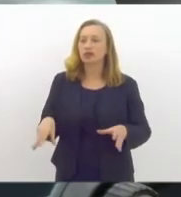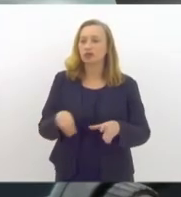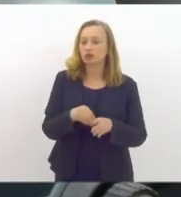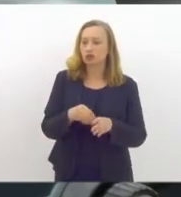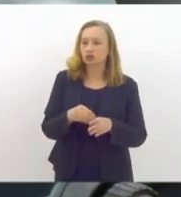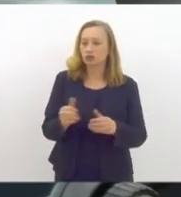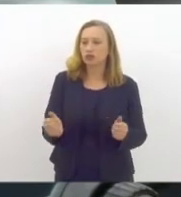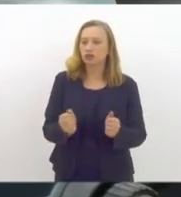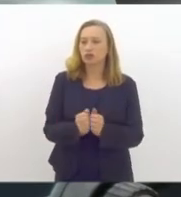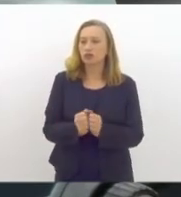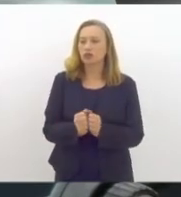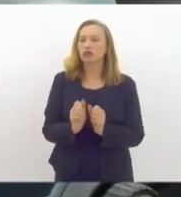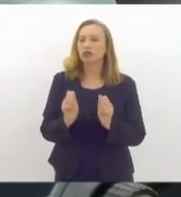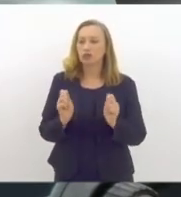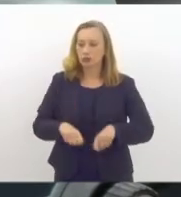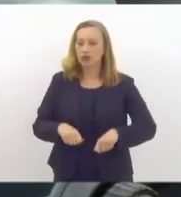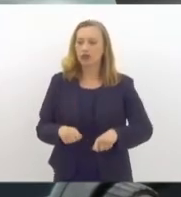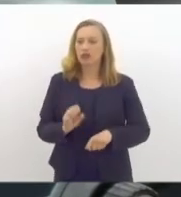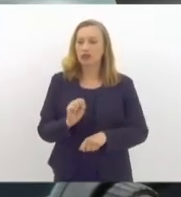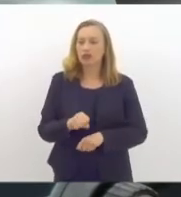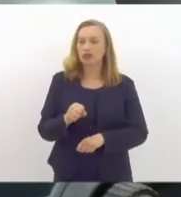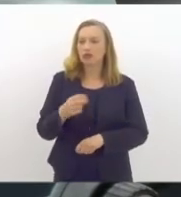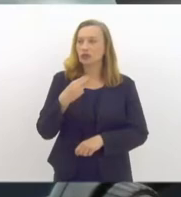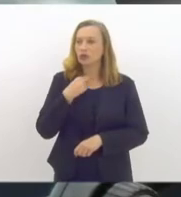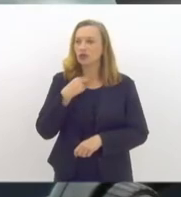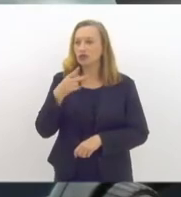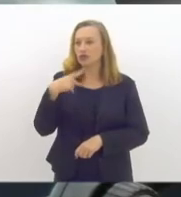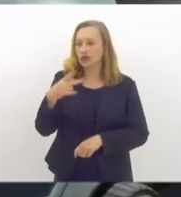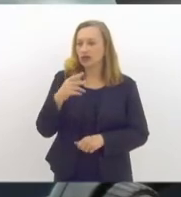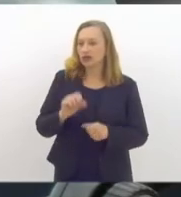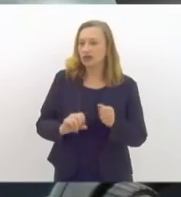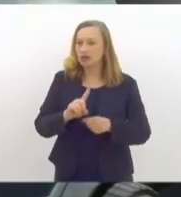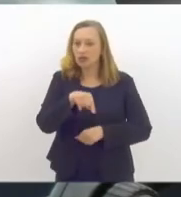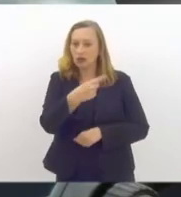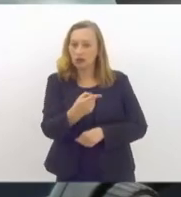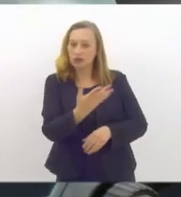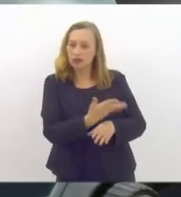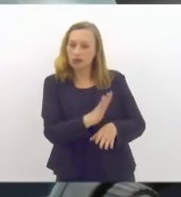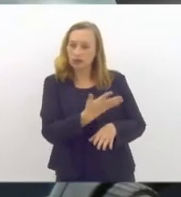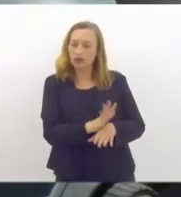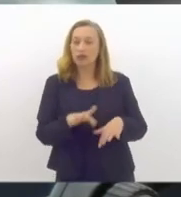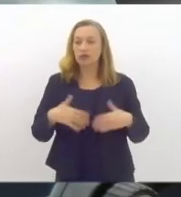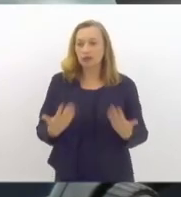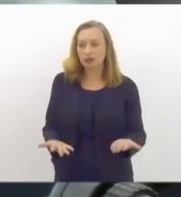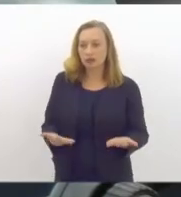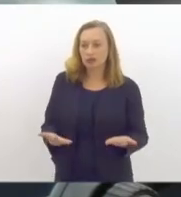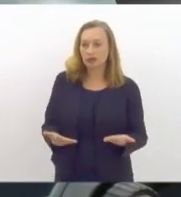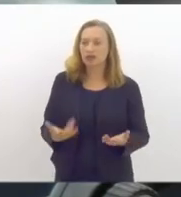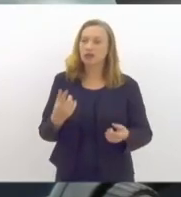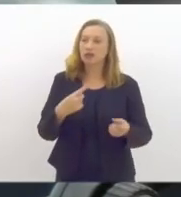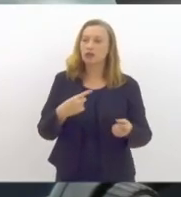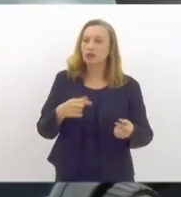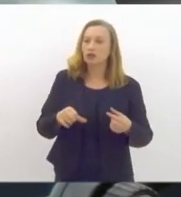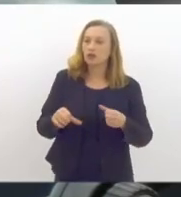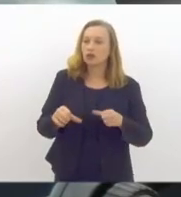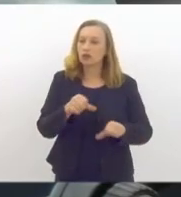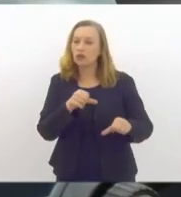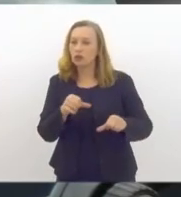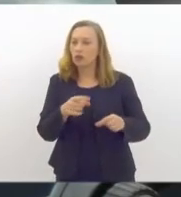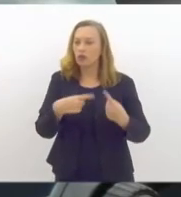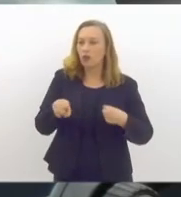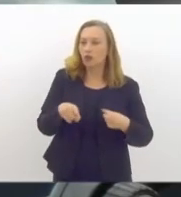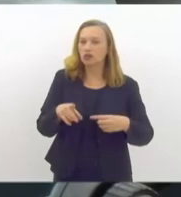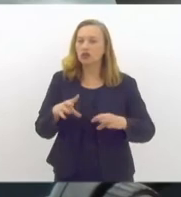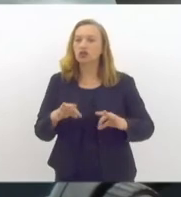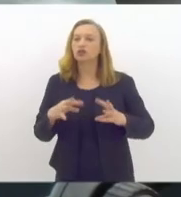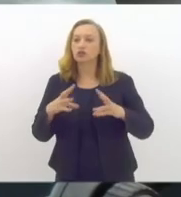E a gente não poderia falar uma coisa e fazer outra na prática. Então, seria contra a rede contra a